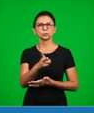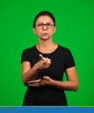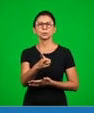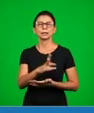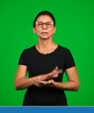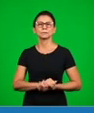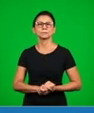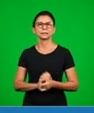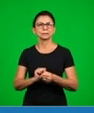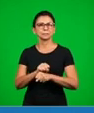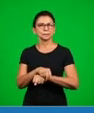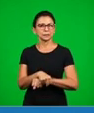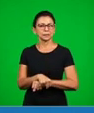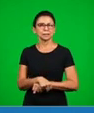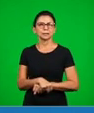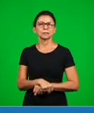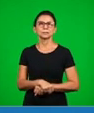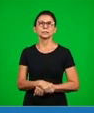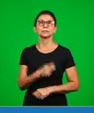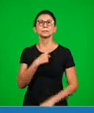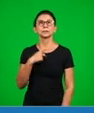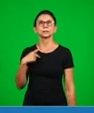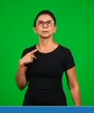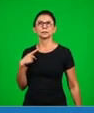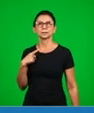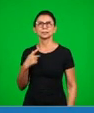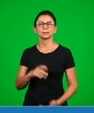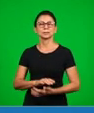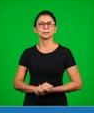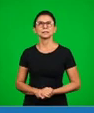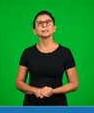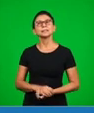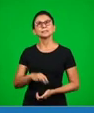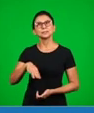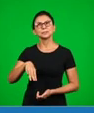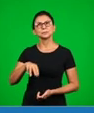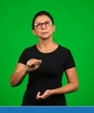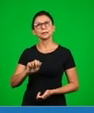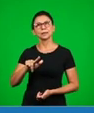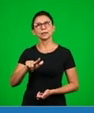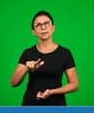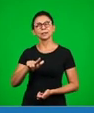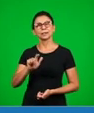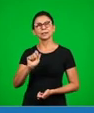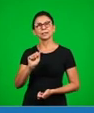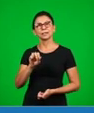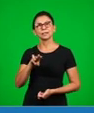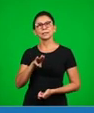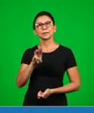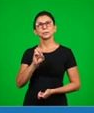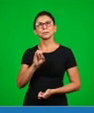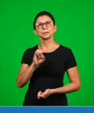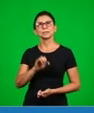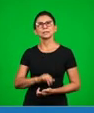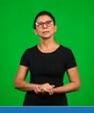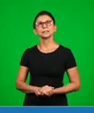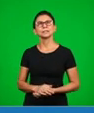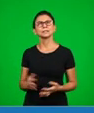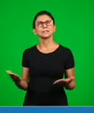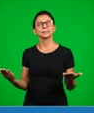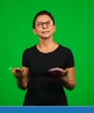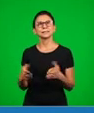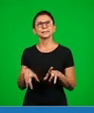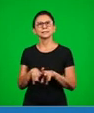com os pastores na cidade de Mulande, no Malawi, e onde também está sendo realizada a Escola